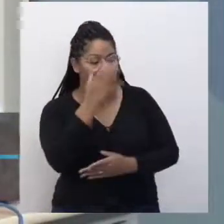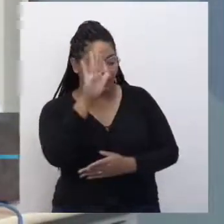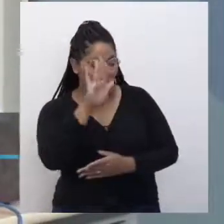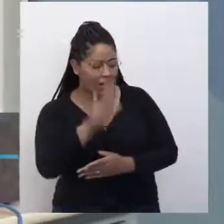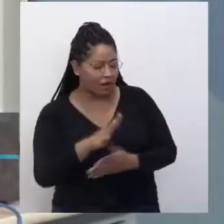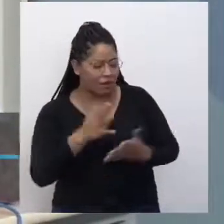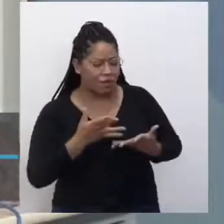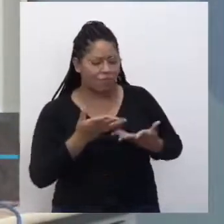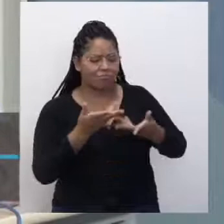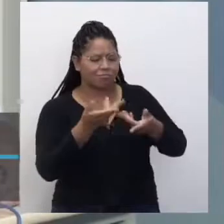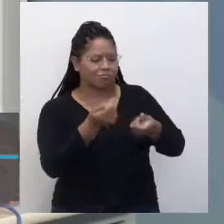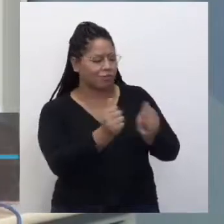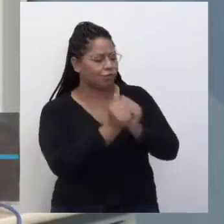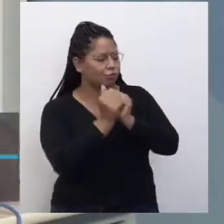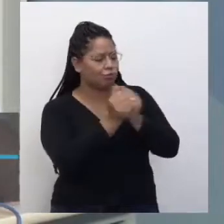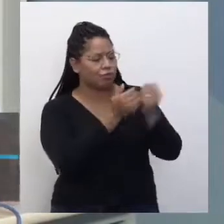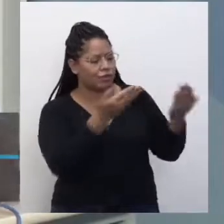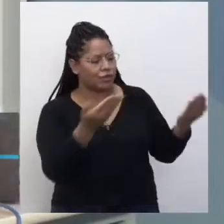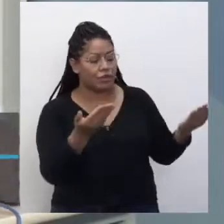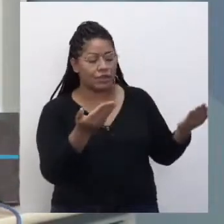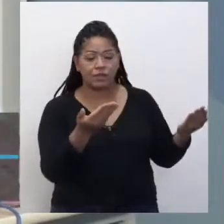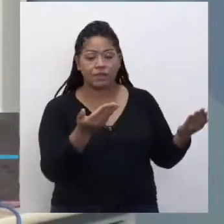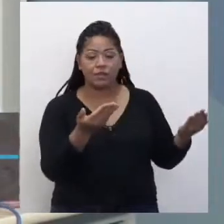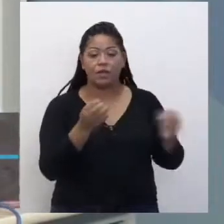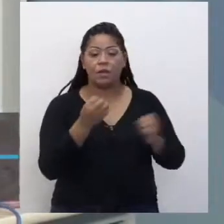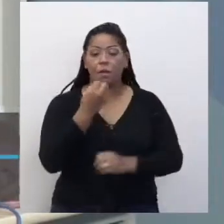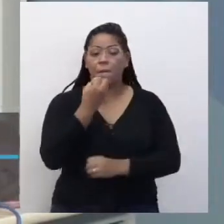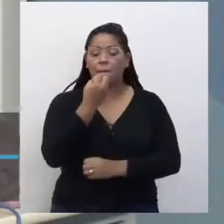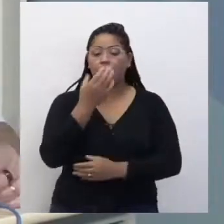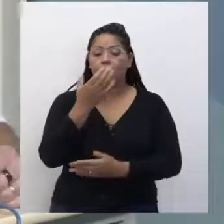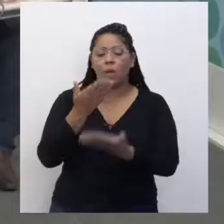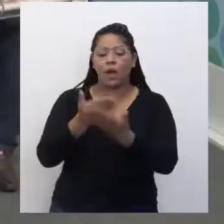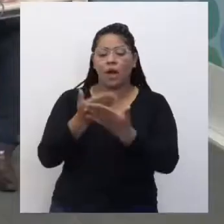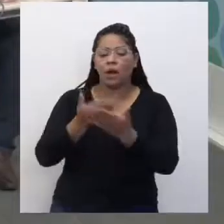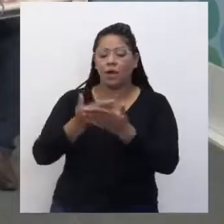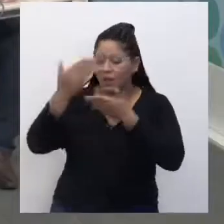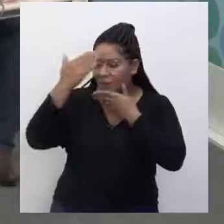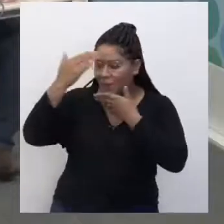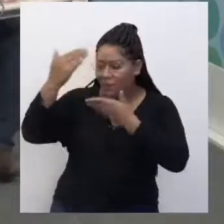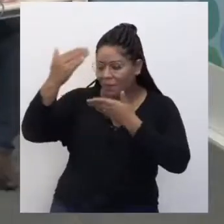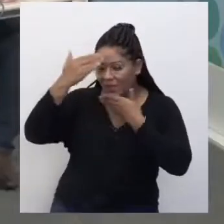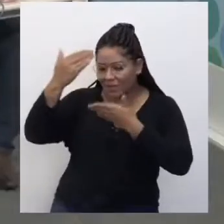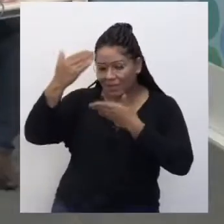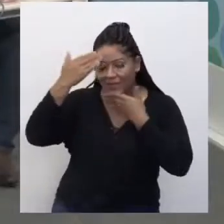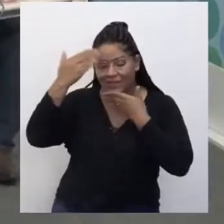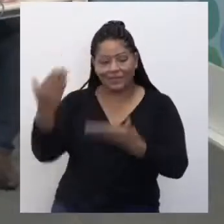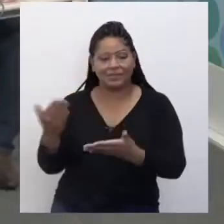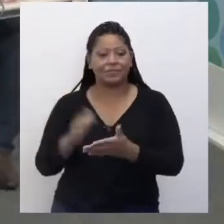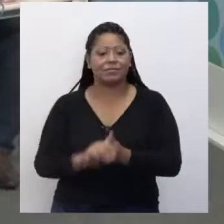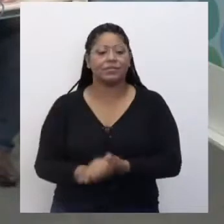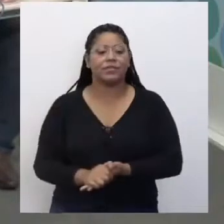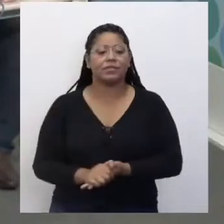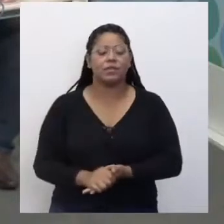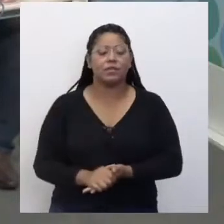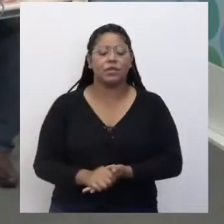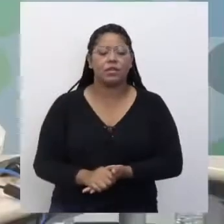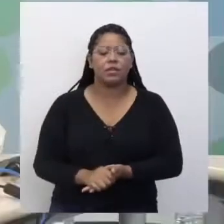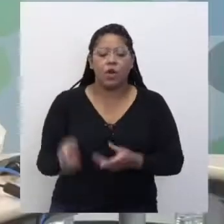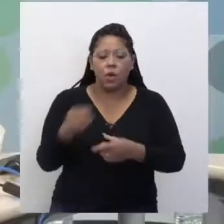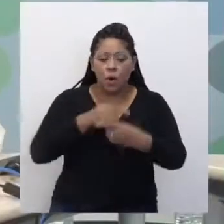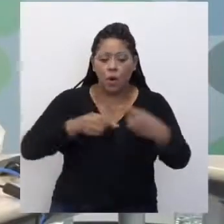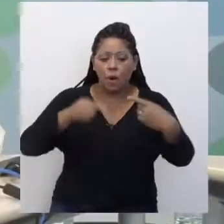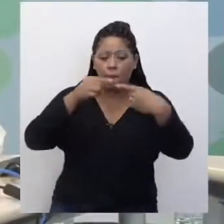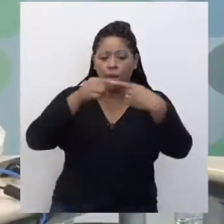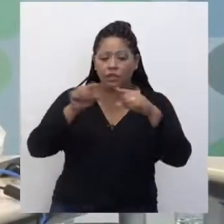aqui a aula de História junto com a professora Luíse. Então, boa aula, professora. Muito obrigada, é isso aí. Vamos conhecer, então, os objetivos e